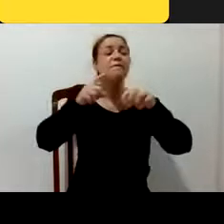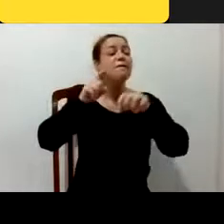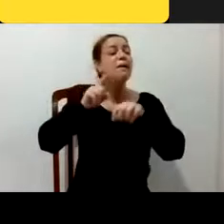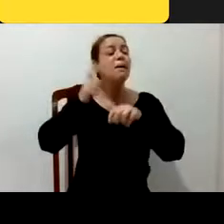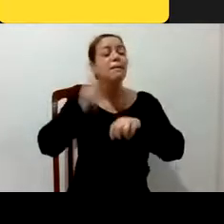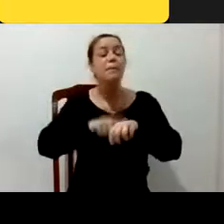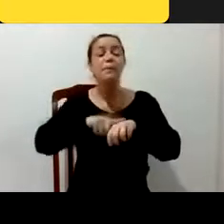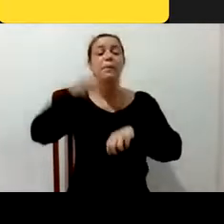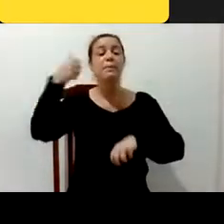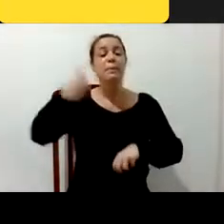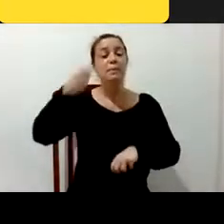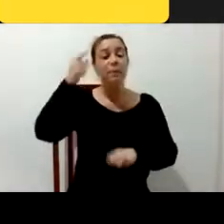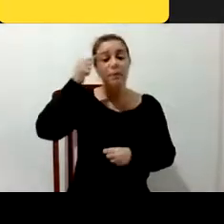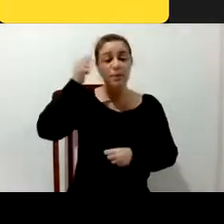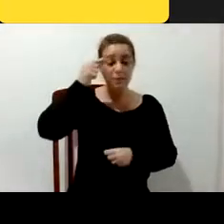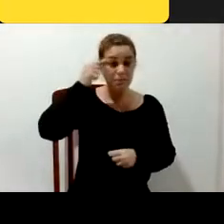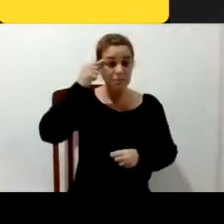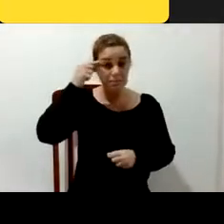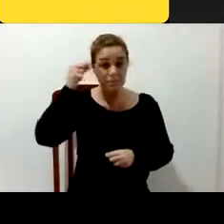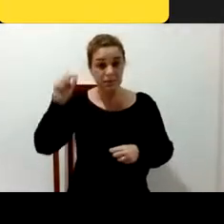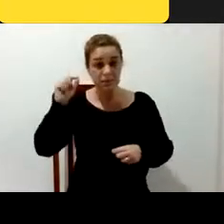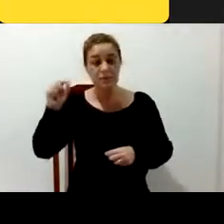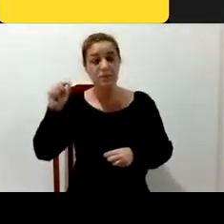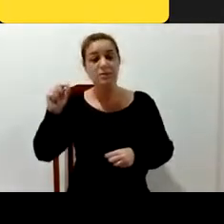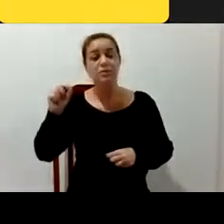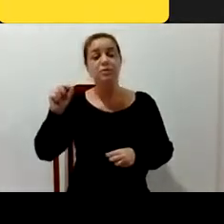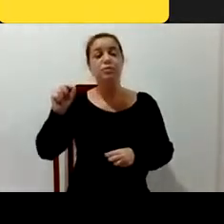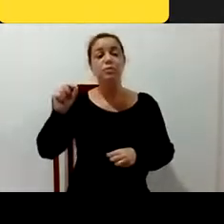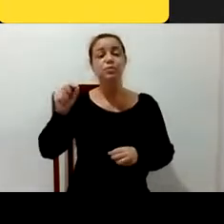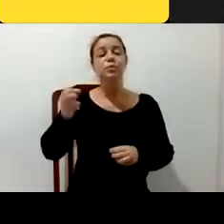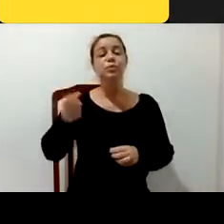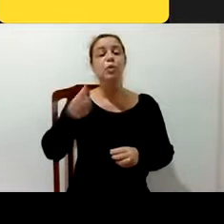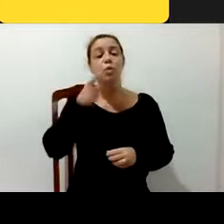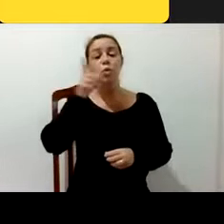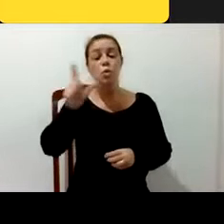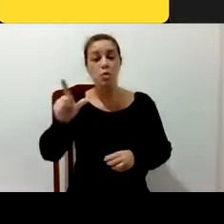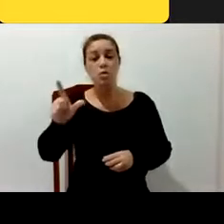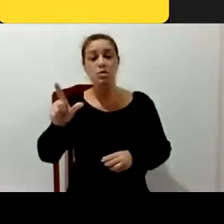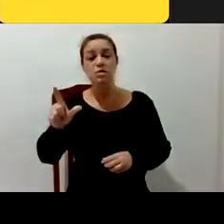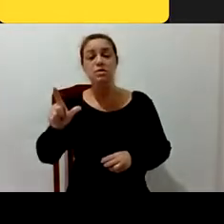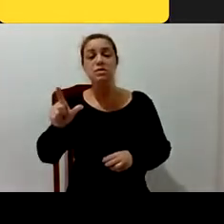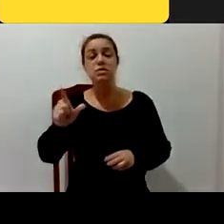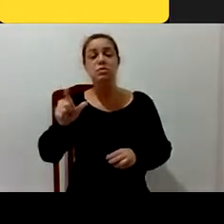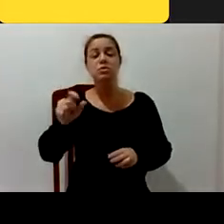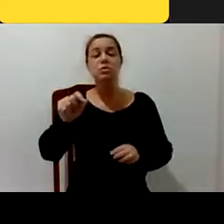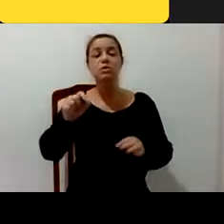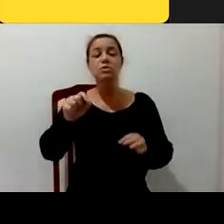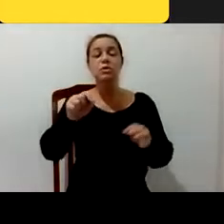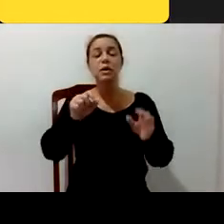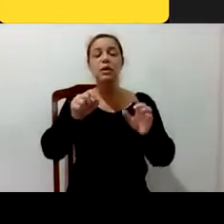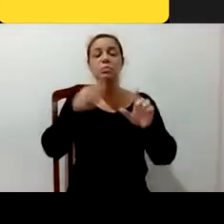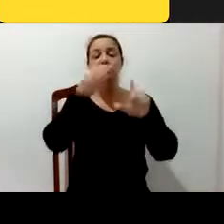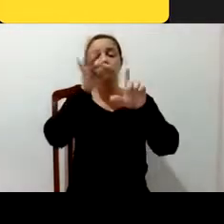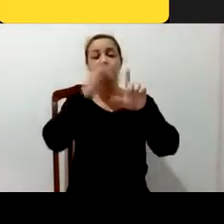assim, né? E essa coleta aí com os formulários que a gente pensou.